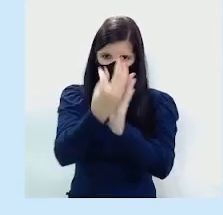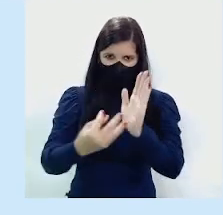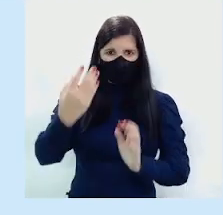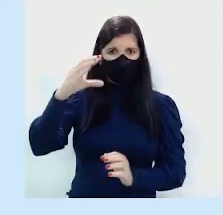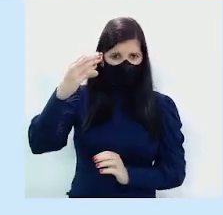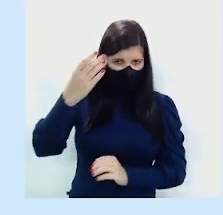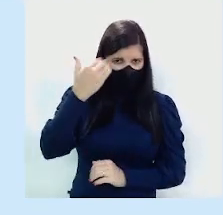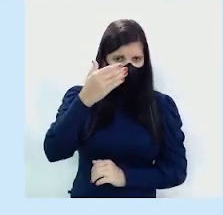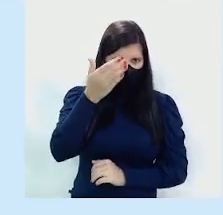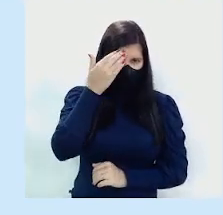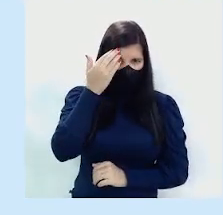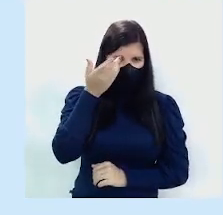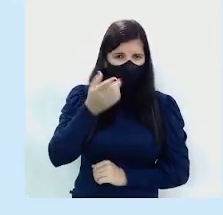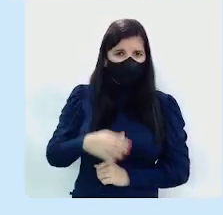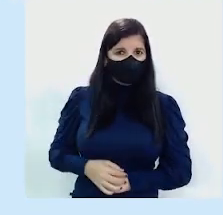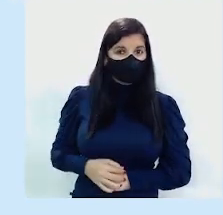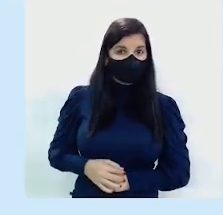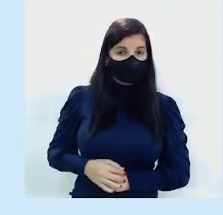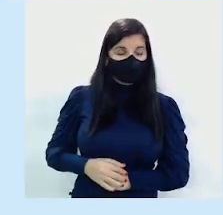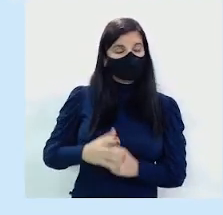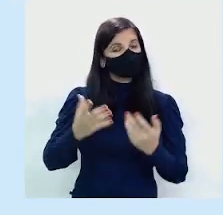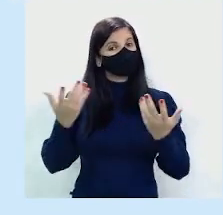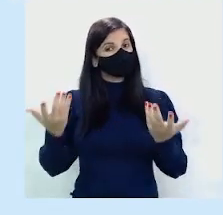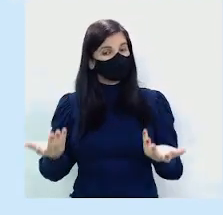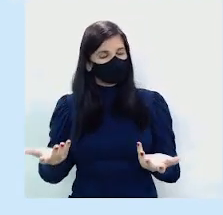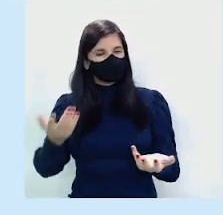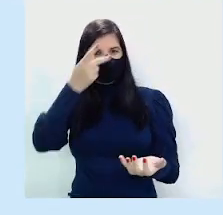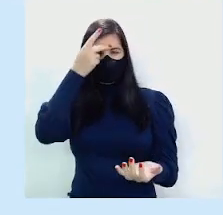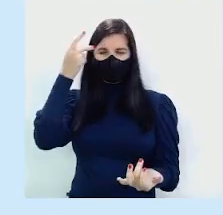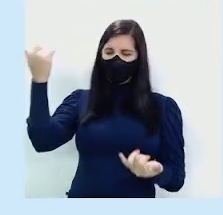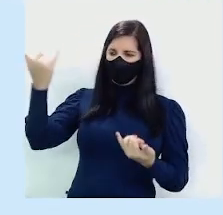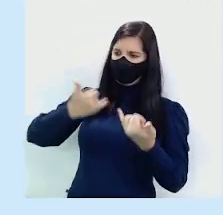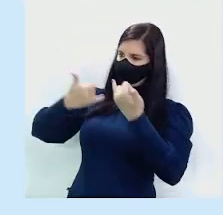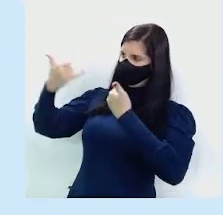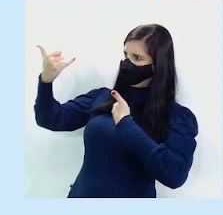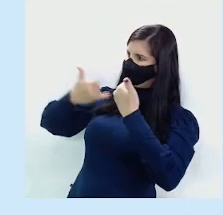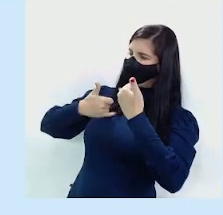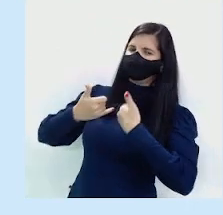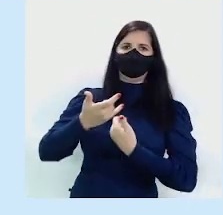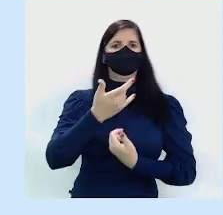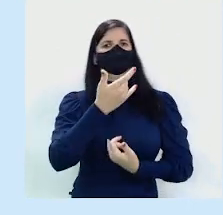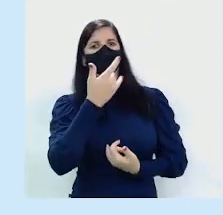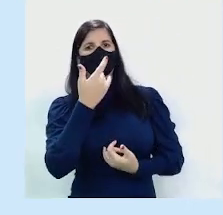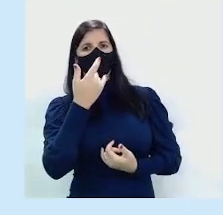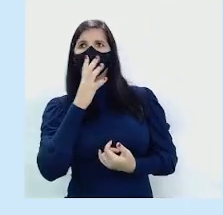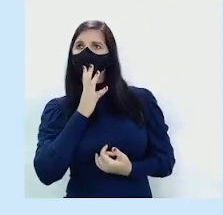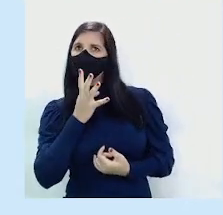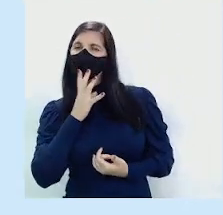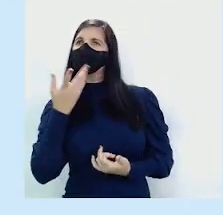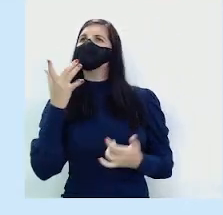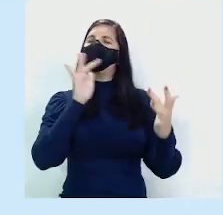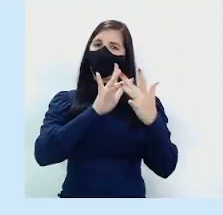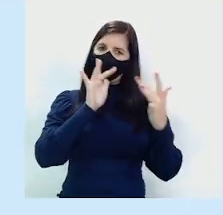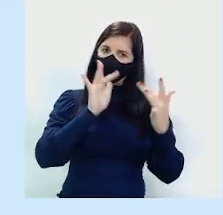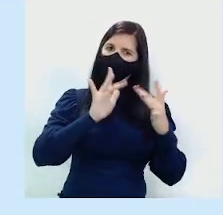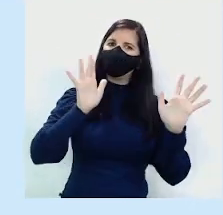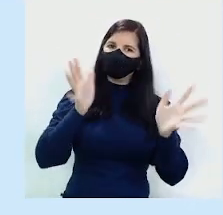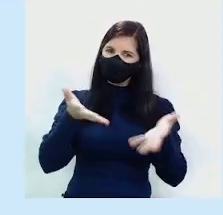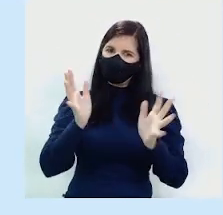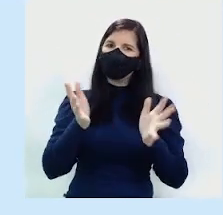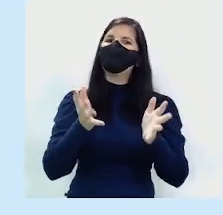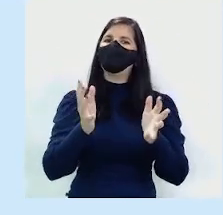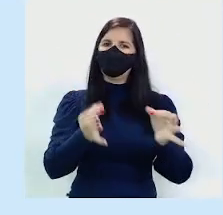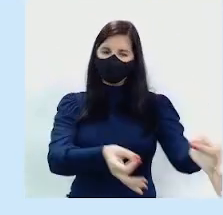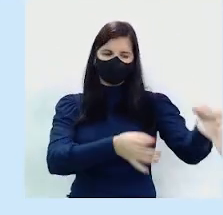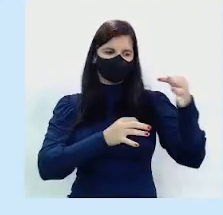textos de divulgação científica. Se você já ouviu falar a respeito, se você já teve contato com algum texto